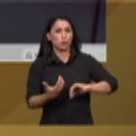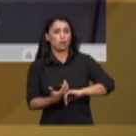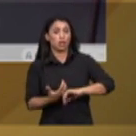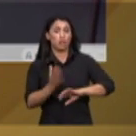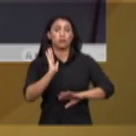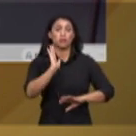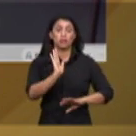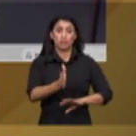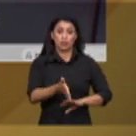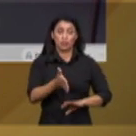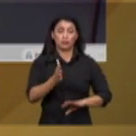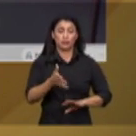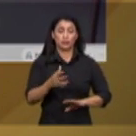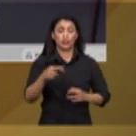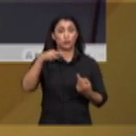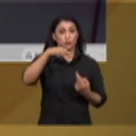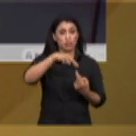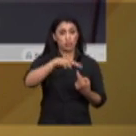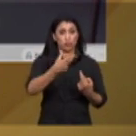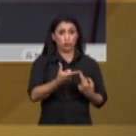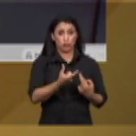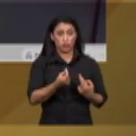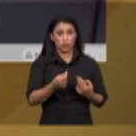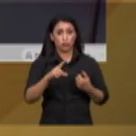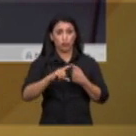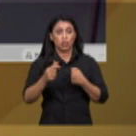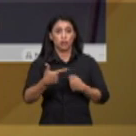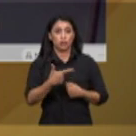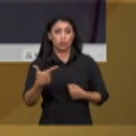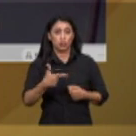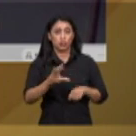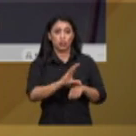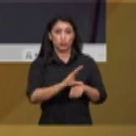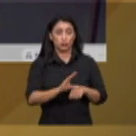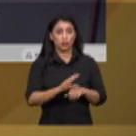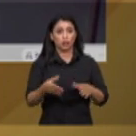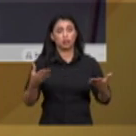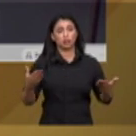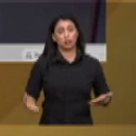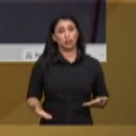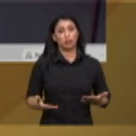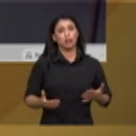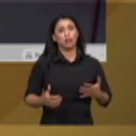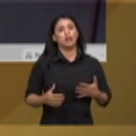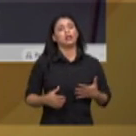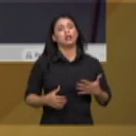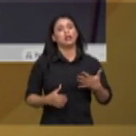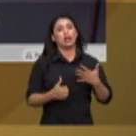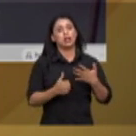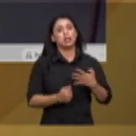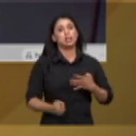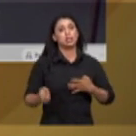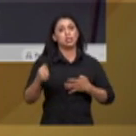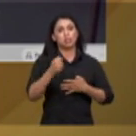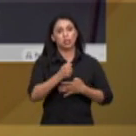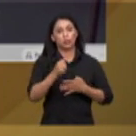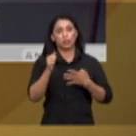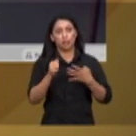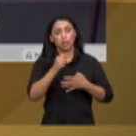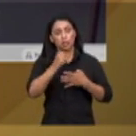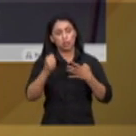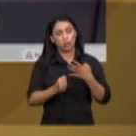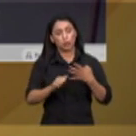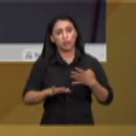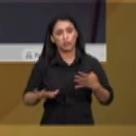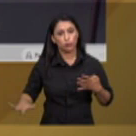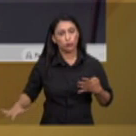citado inciso 20 do artigo 22 da Constituição e pela súmula vinculante número 2 deste Egrégio Supremo Tribunal